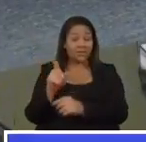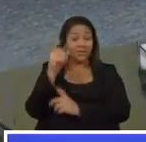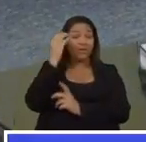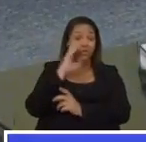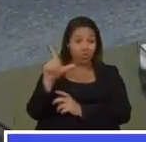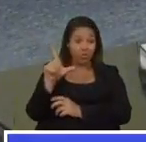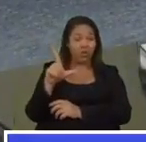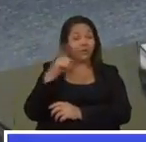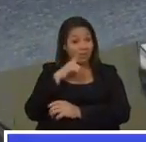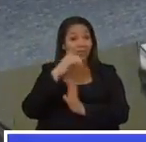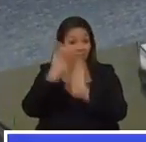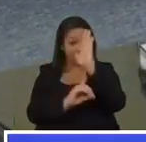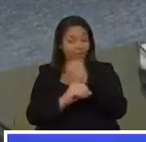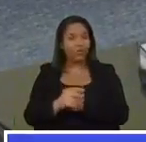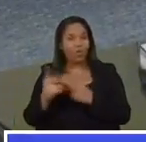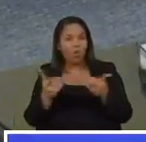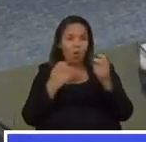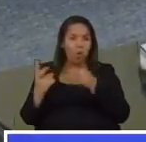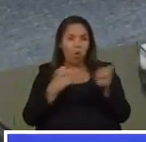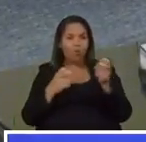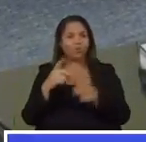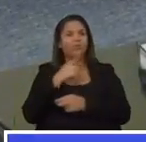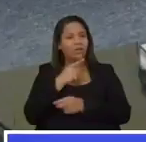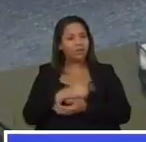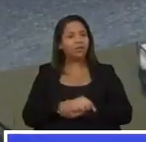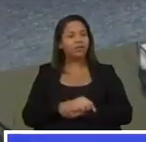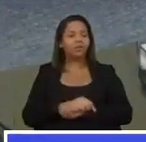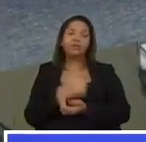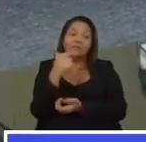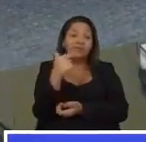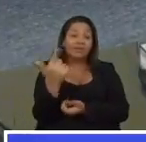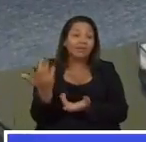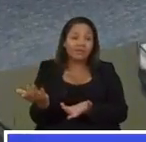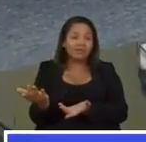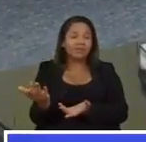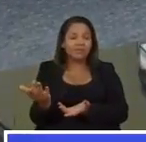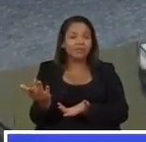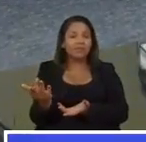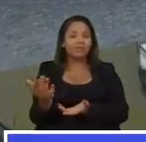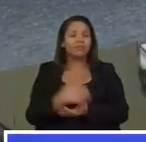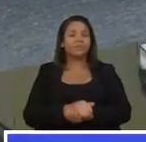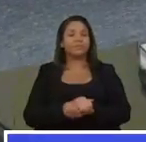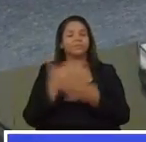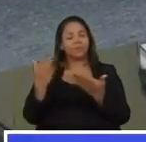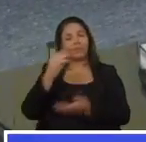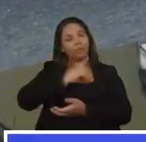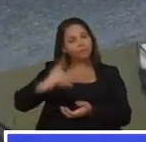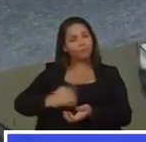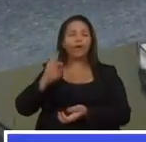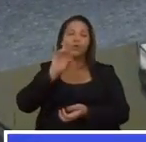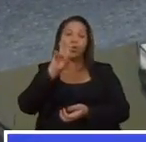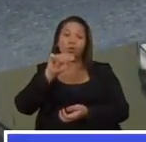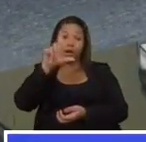PT. Então, por não aceitar que os fins justifiquem os meios, eu quero dizer aqui ao deputado Ronaldo Medeiros que